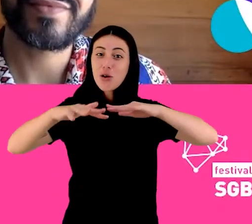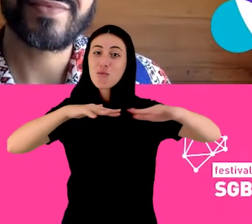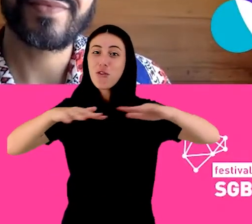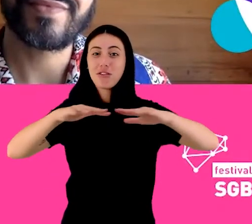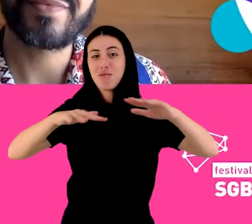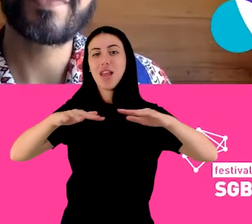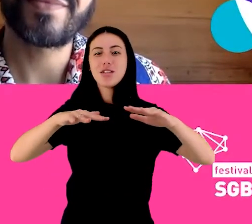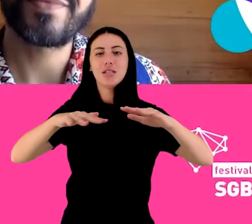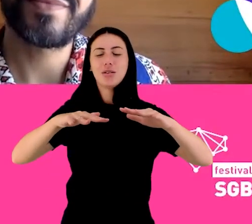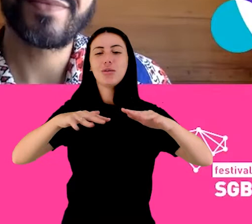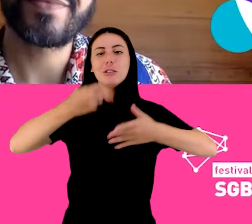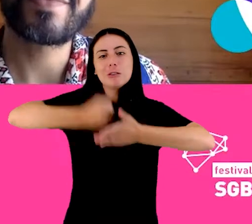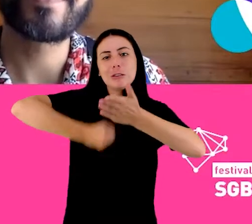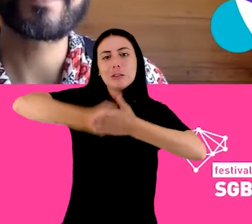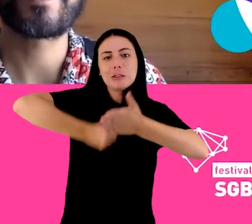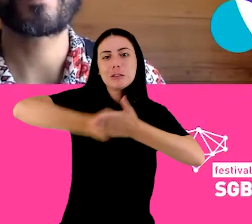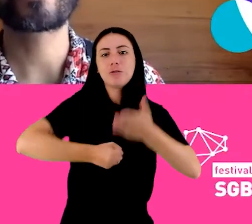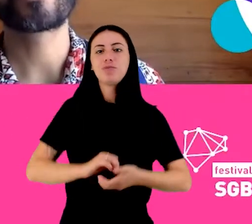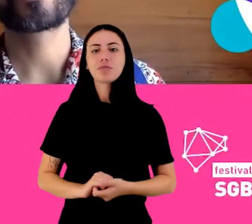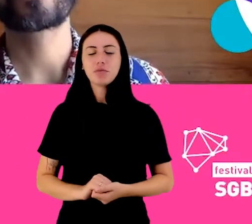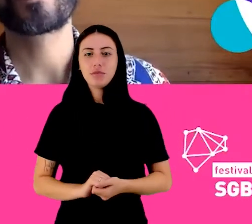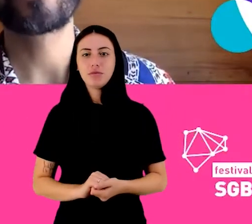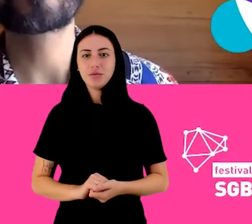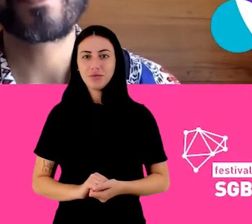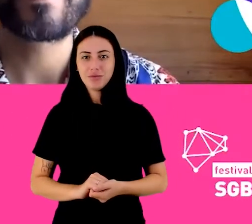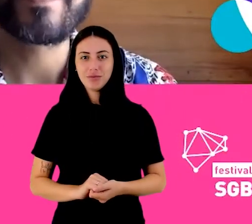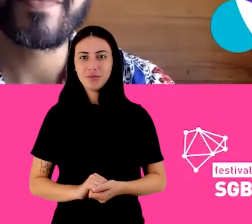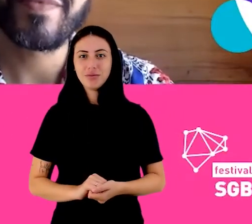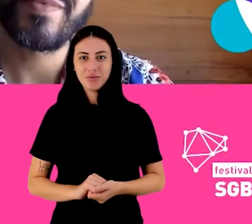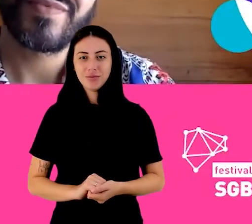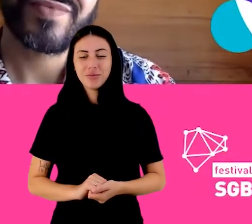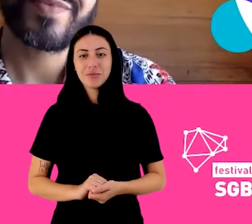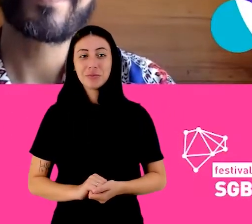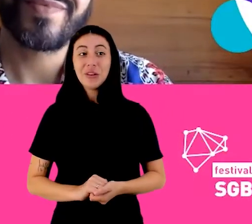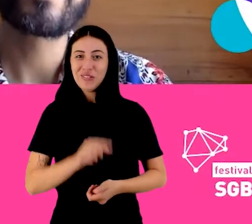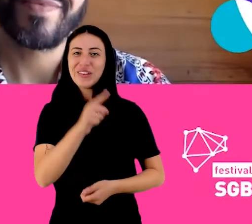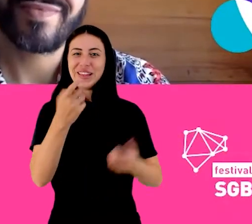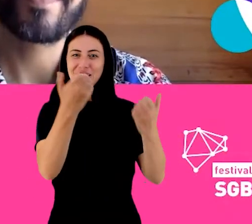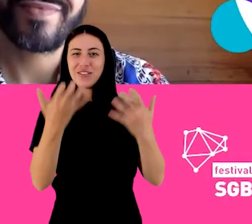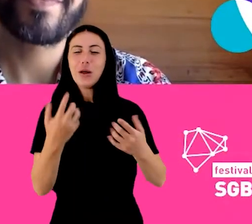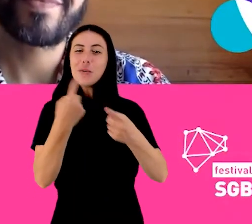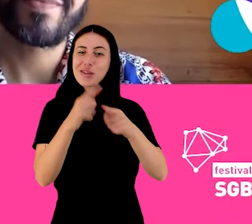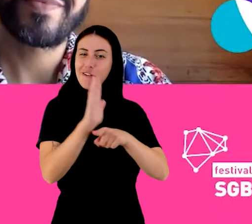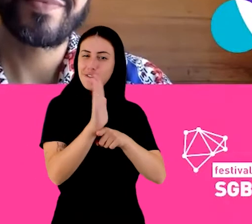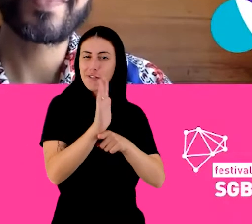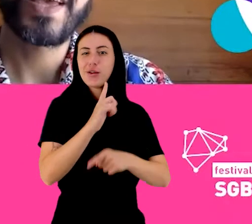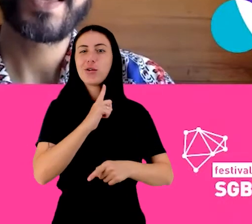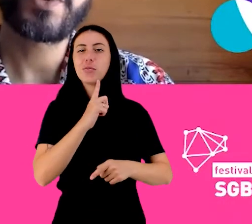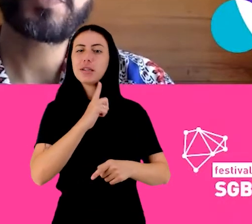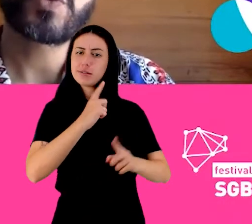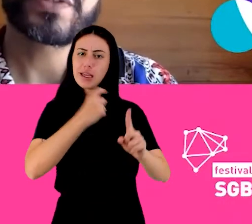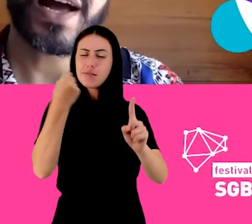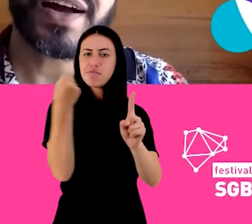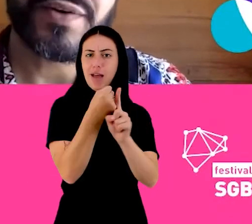antirracistas. Cara, e aí, isso não tem mais nada a ver com o filme, isso não tem nada mais a ver comigo, mas tem a ver com a causa.